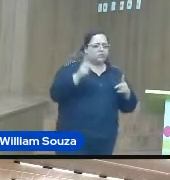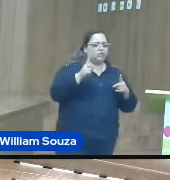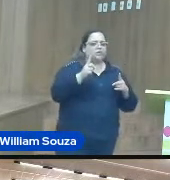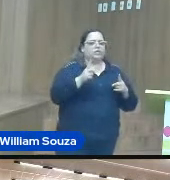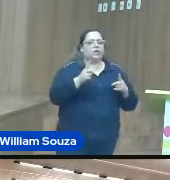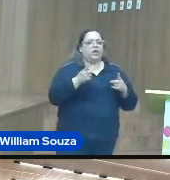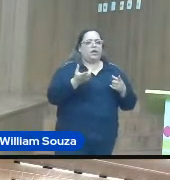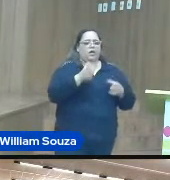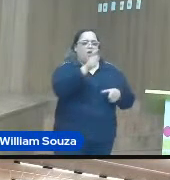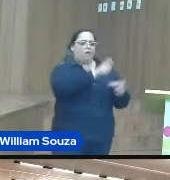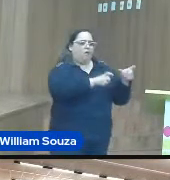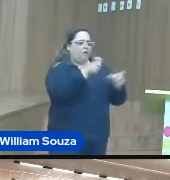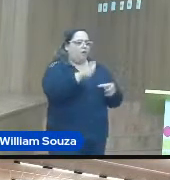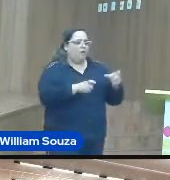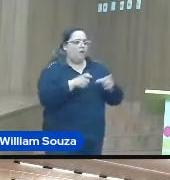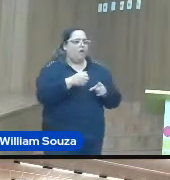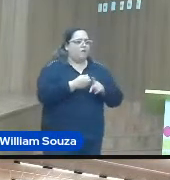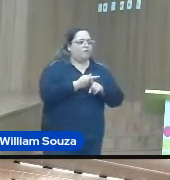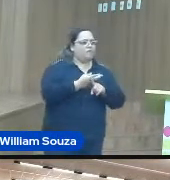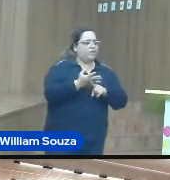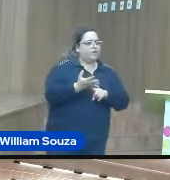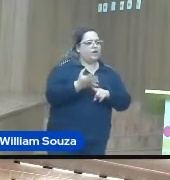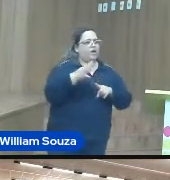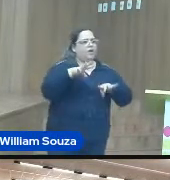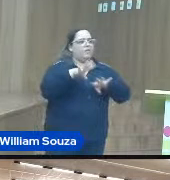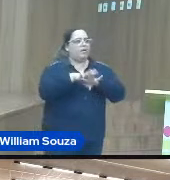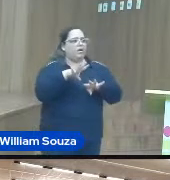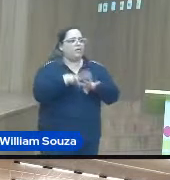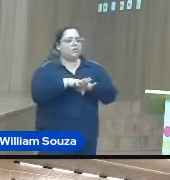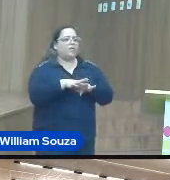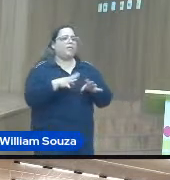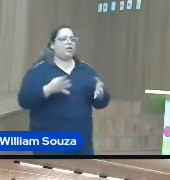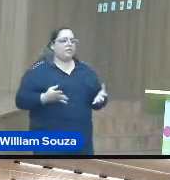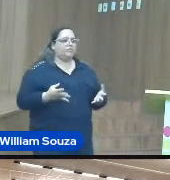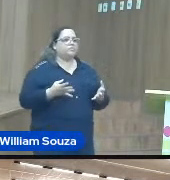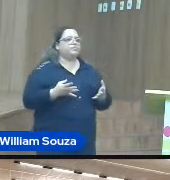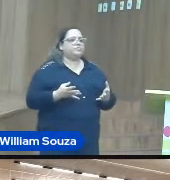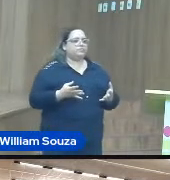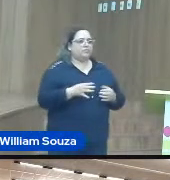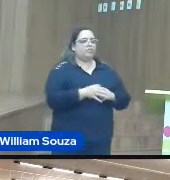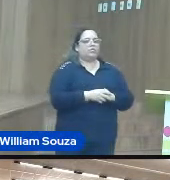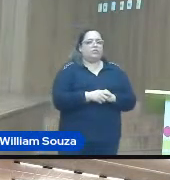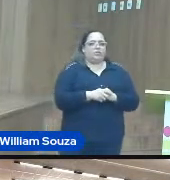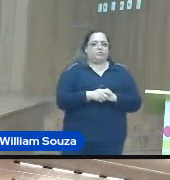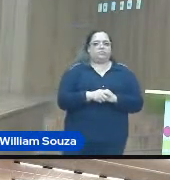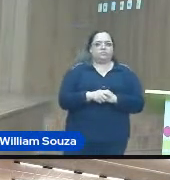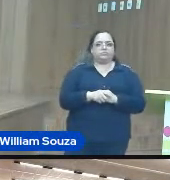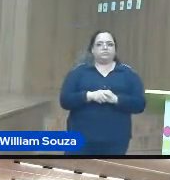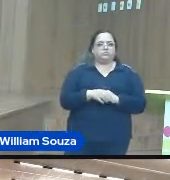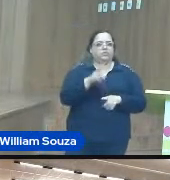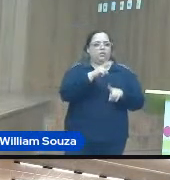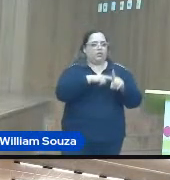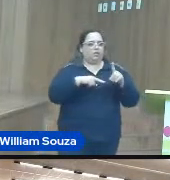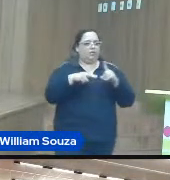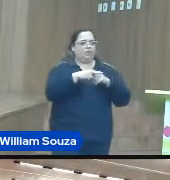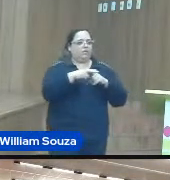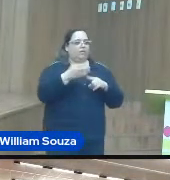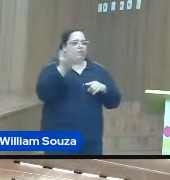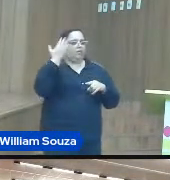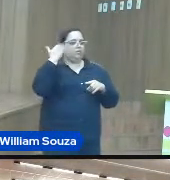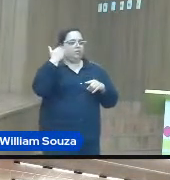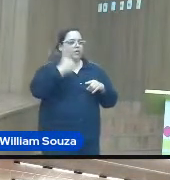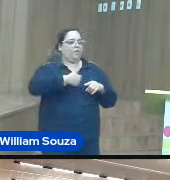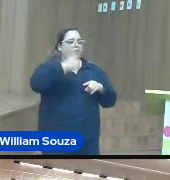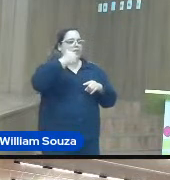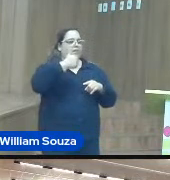físicos, principalmente matemáticos, entre essa visão anterior, ali na primeira metade do